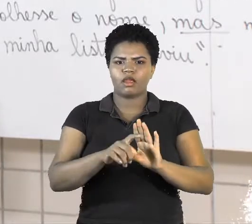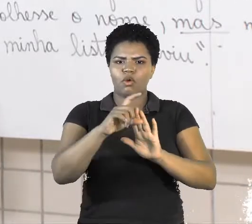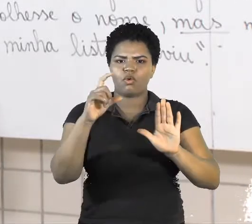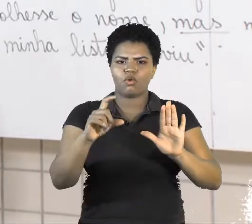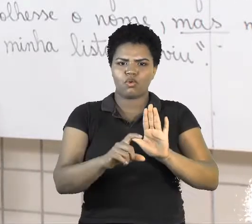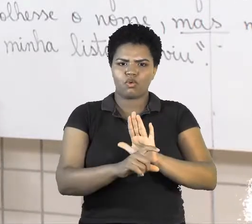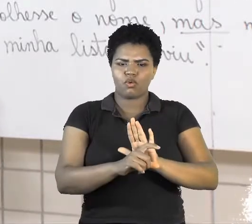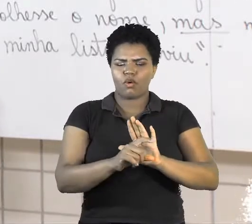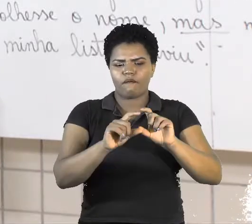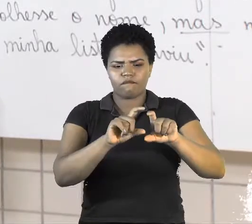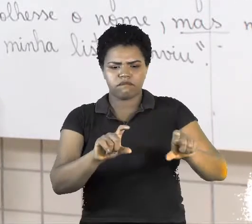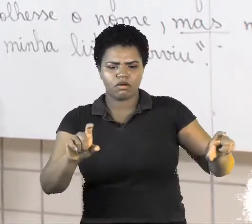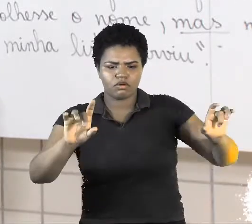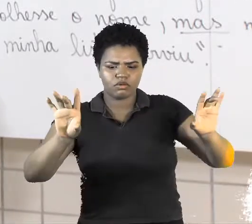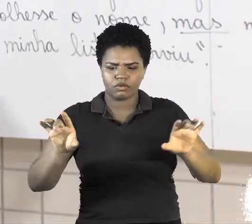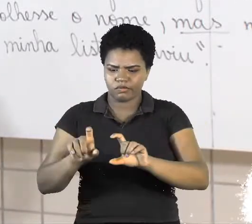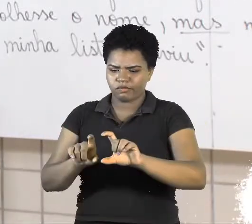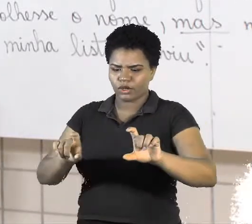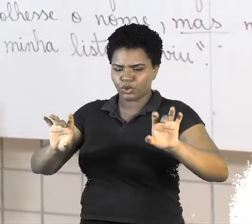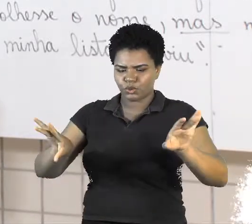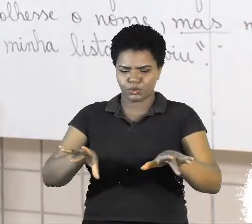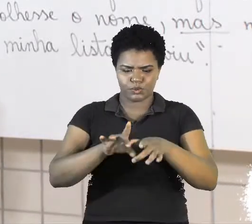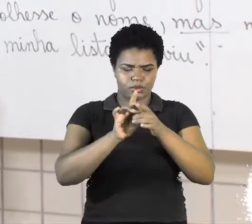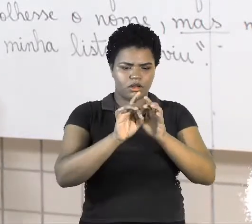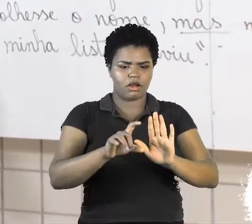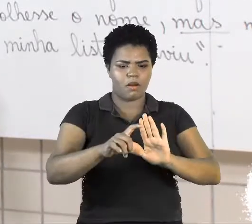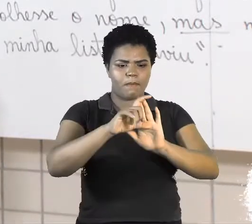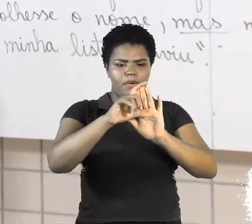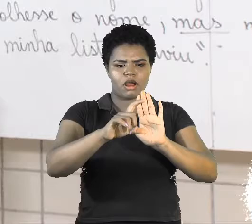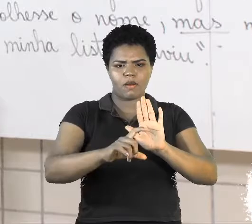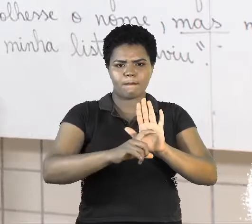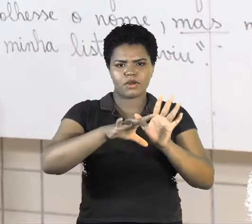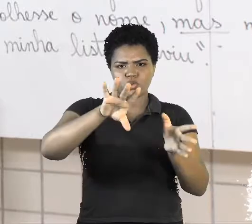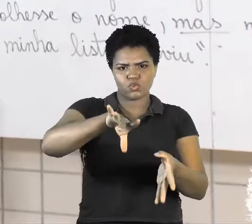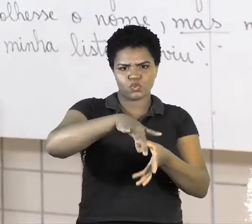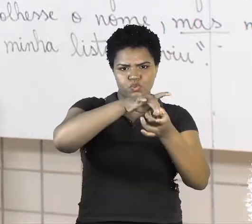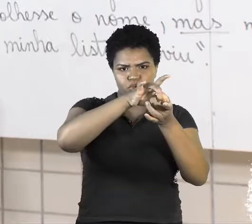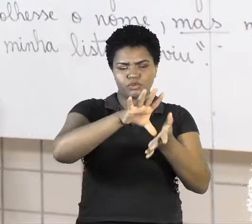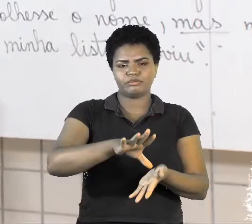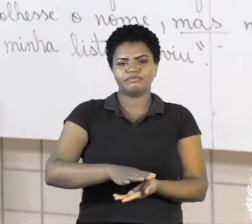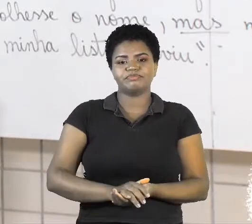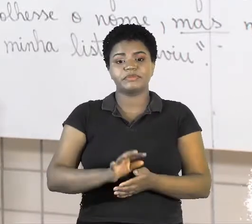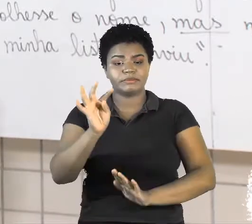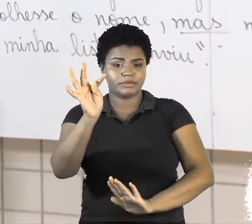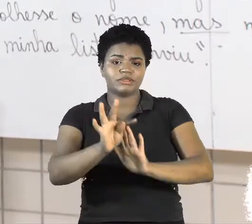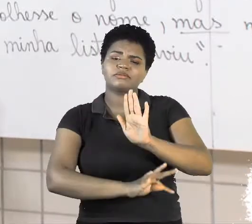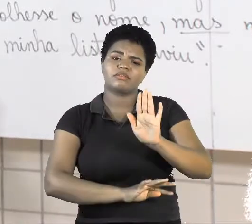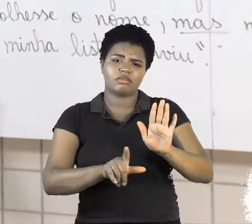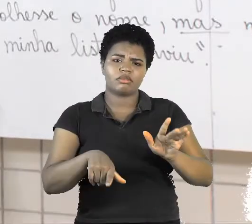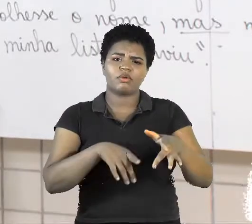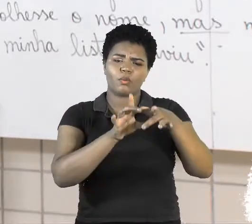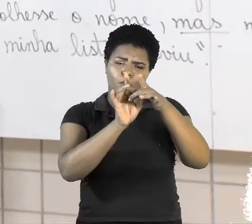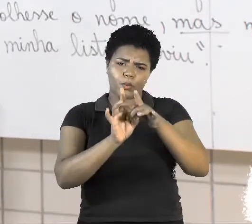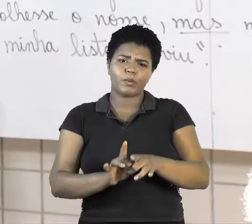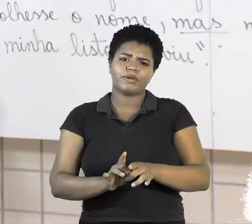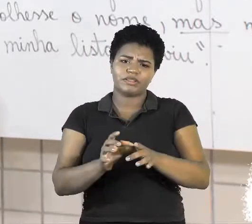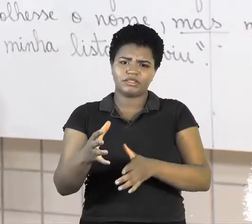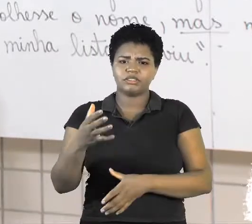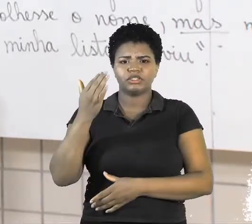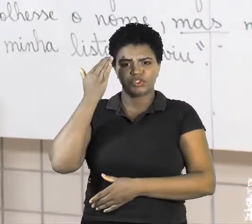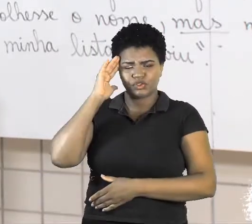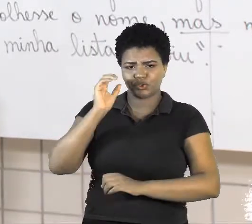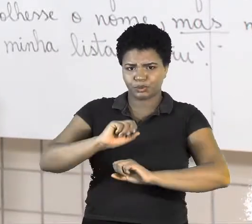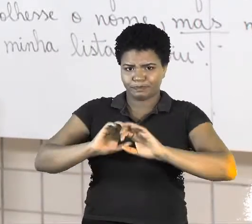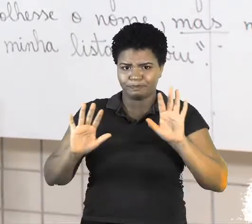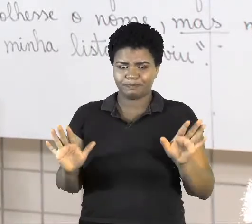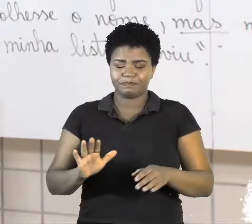os parágrafos, as partes de um texto, para que esse texto tenha coerência e tenha sentido, certo? Então, os